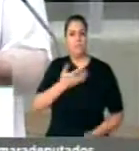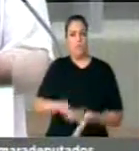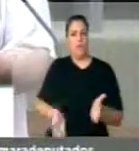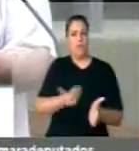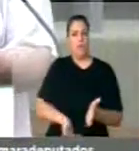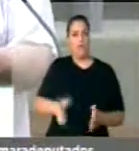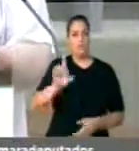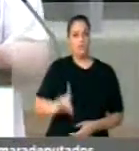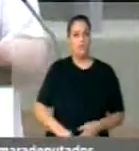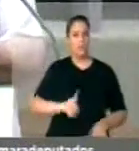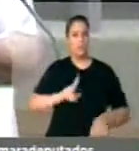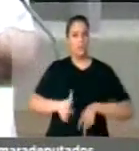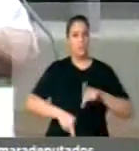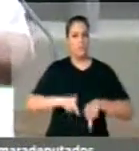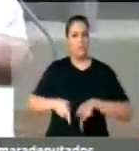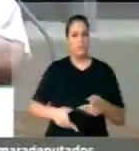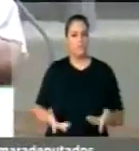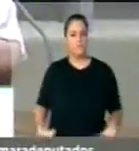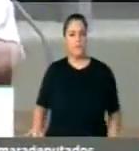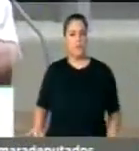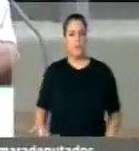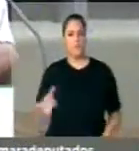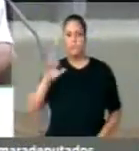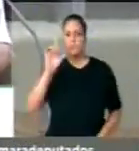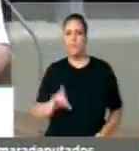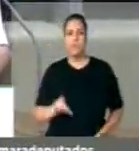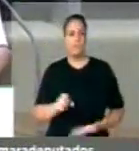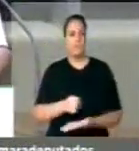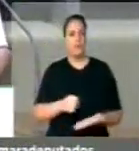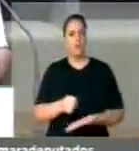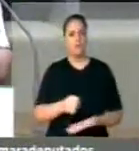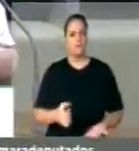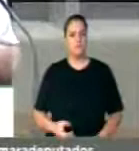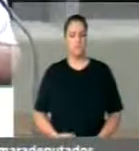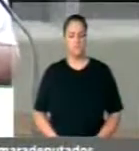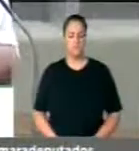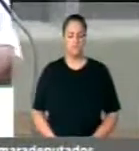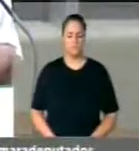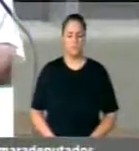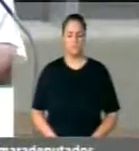brasileiro em relação aos seus direitos fundamentais.